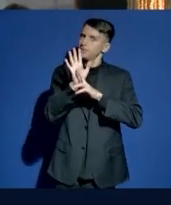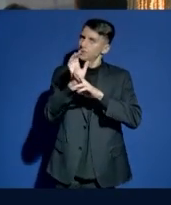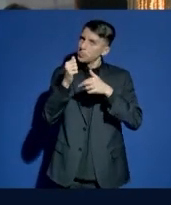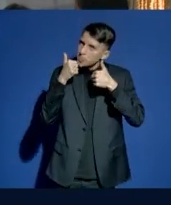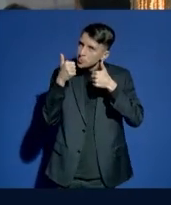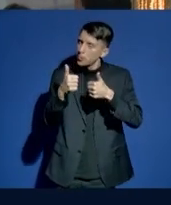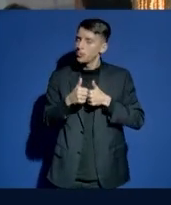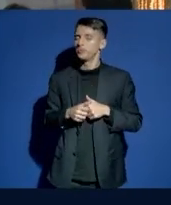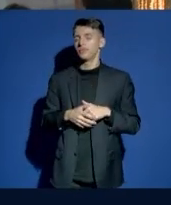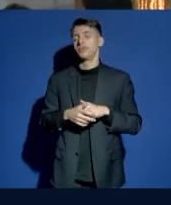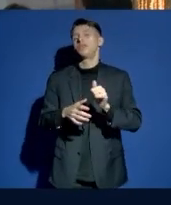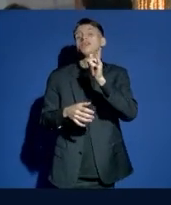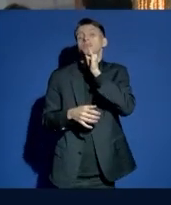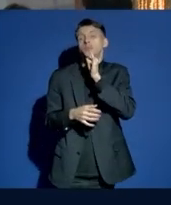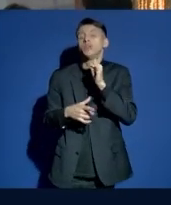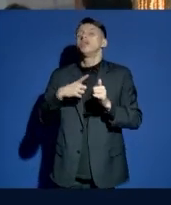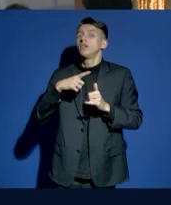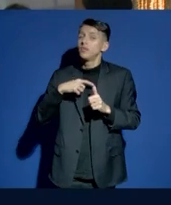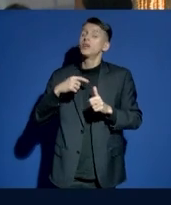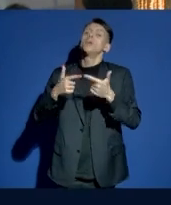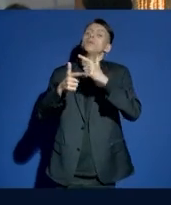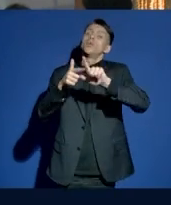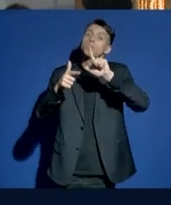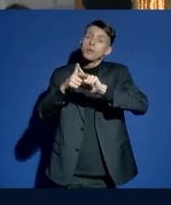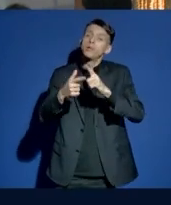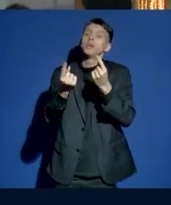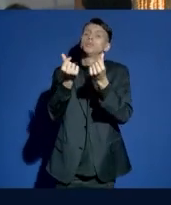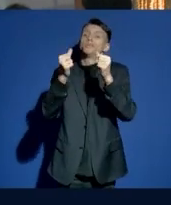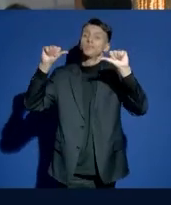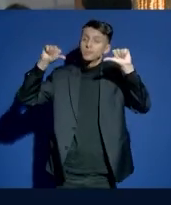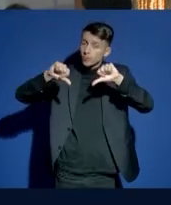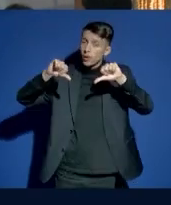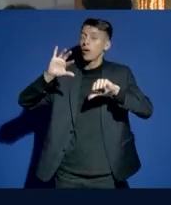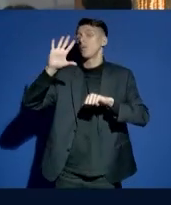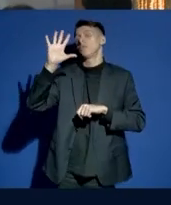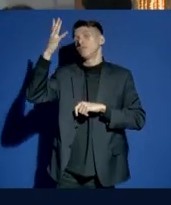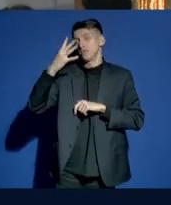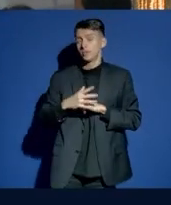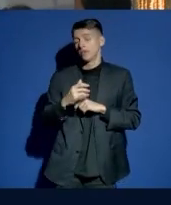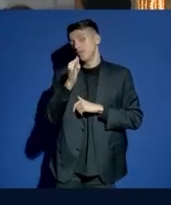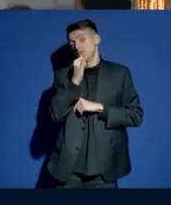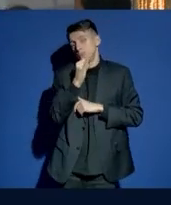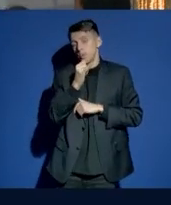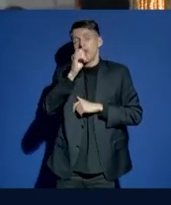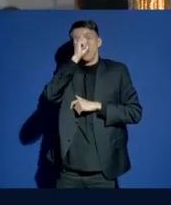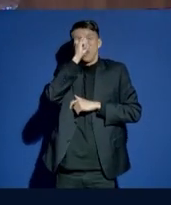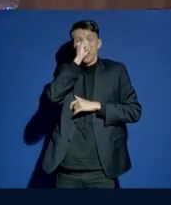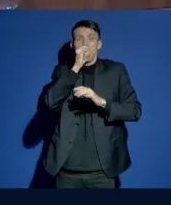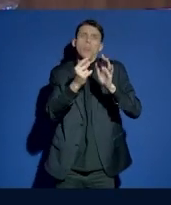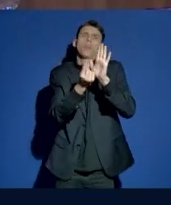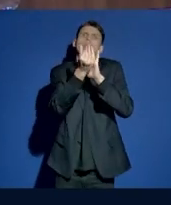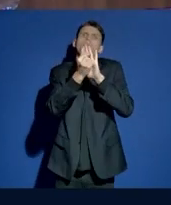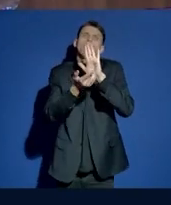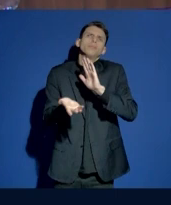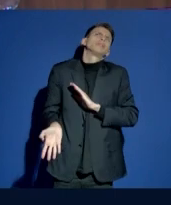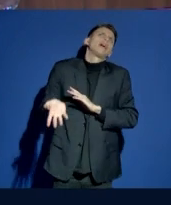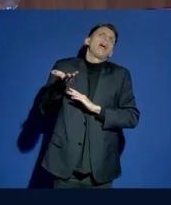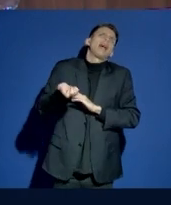aquela a crise que aconteceu, você vê que o suíno subiu, caiu, ficou